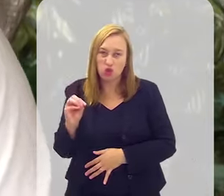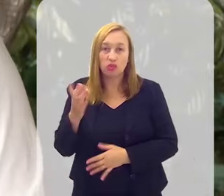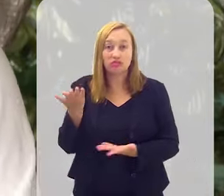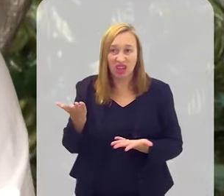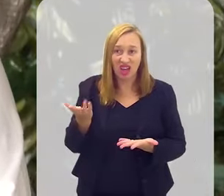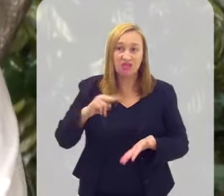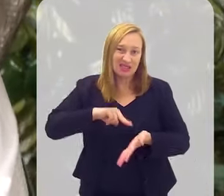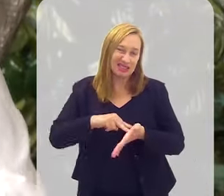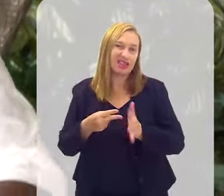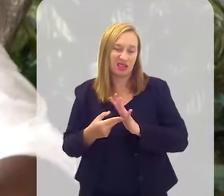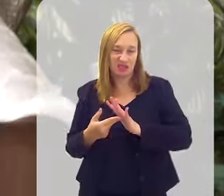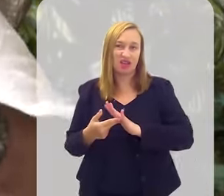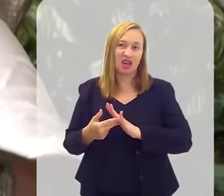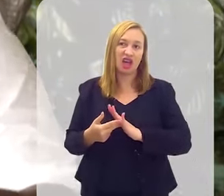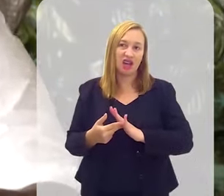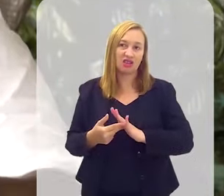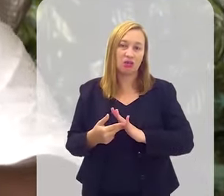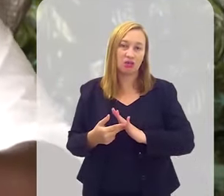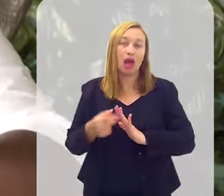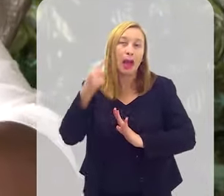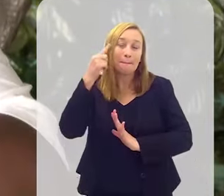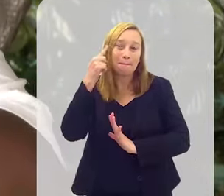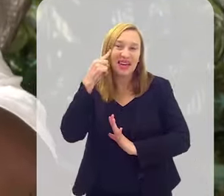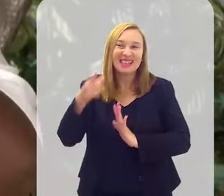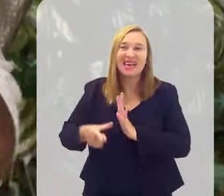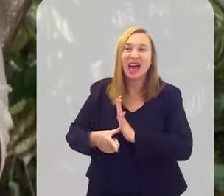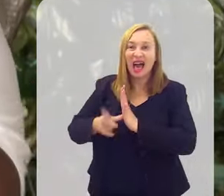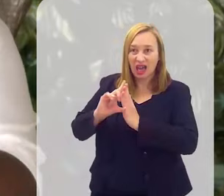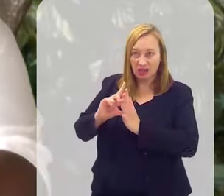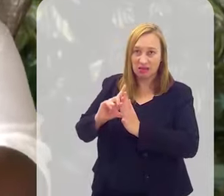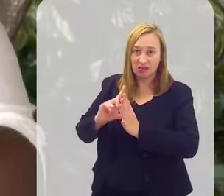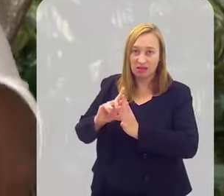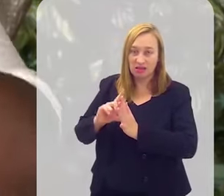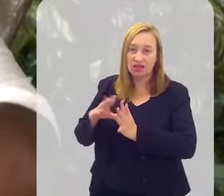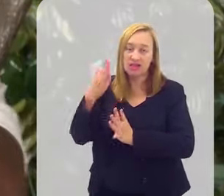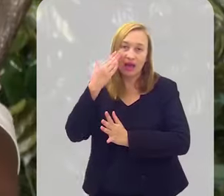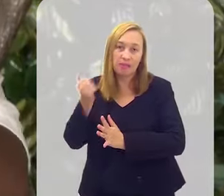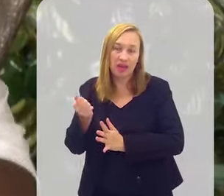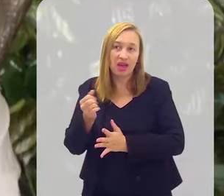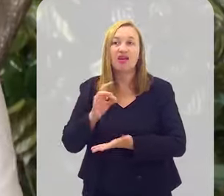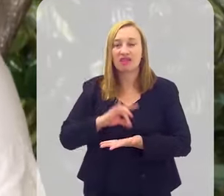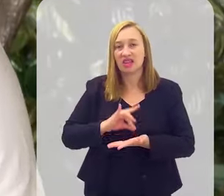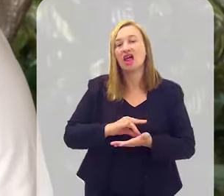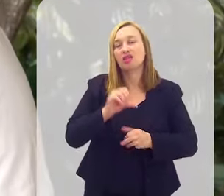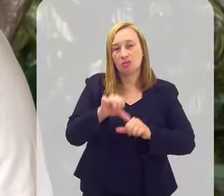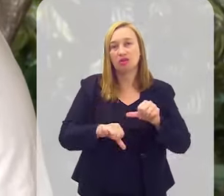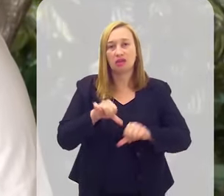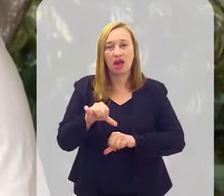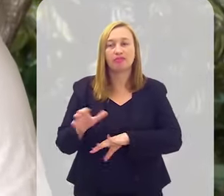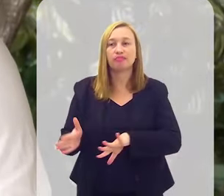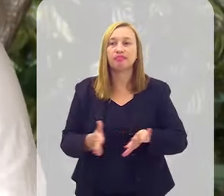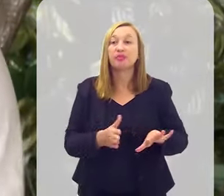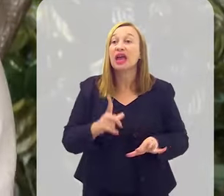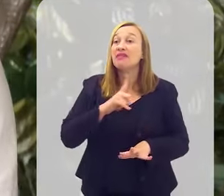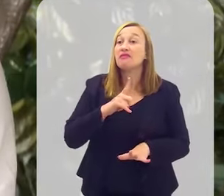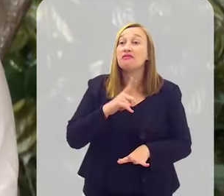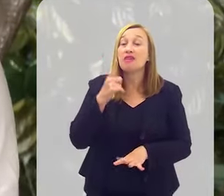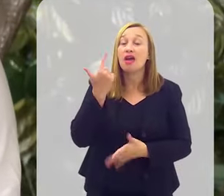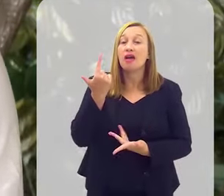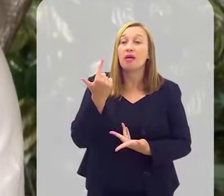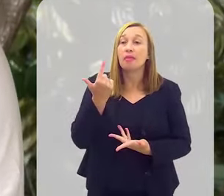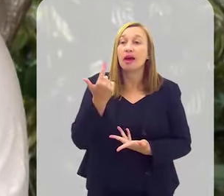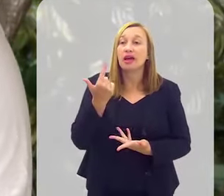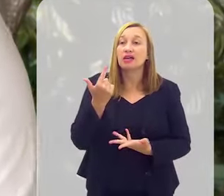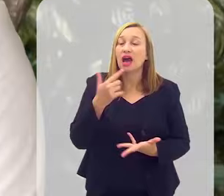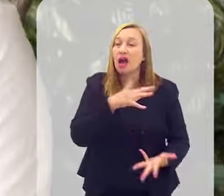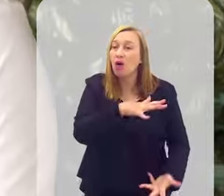né preconceito é é um prismo você já você já pensa aquilo da pessoa antes de conhecer a pessoa meu Deus coisa vamos mudar isso